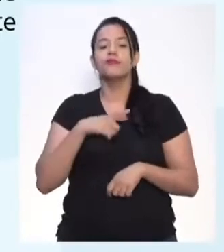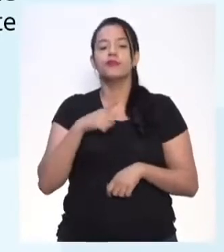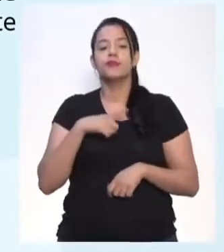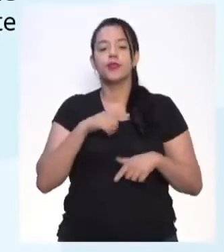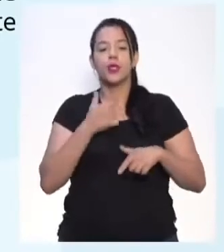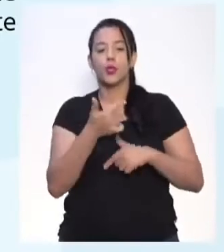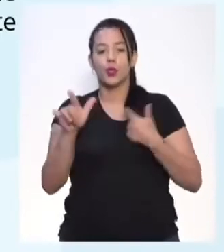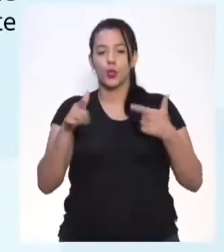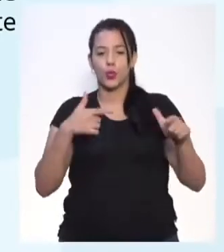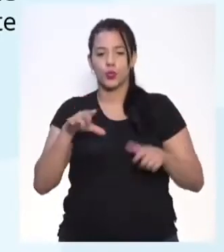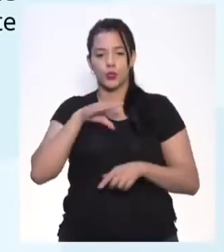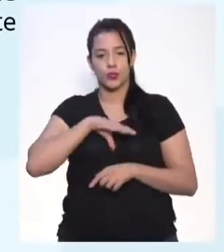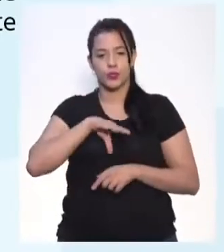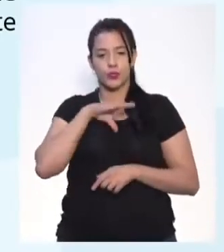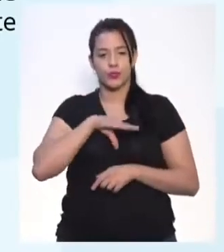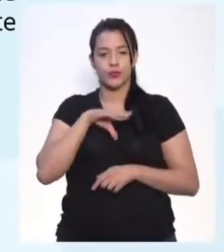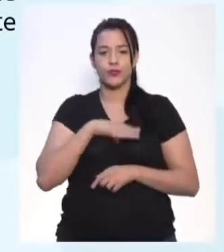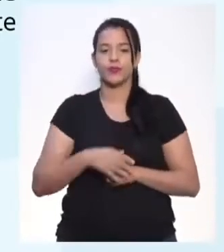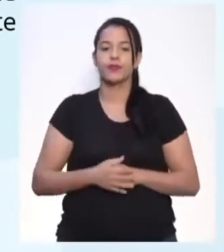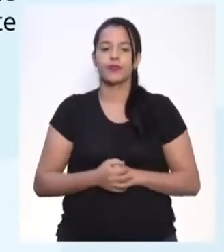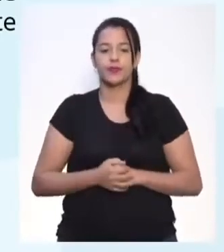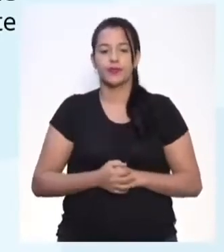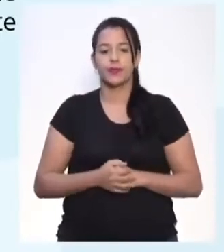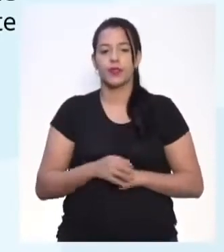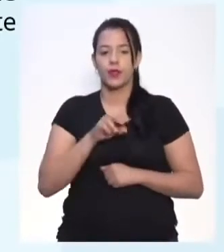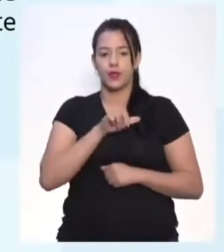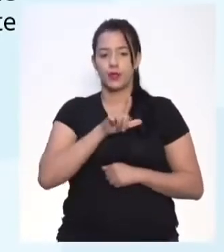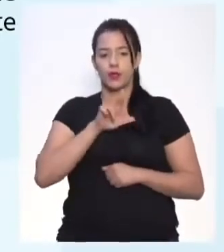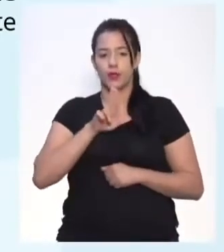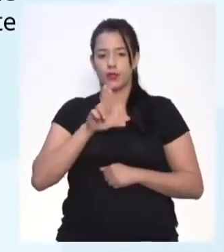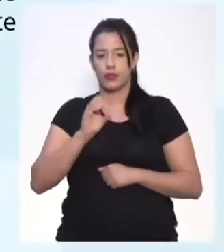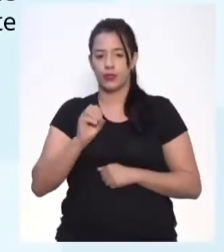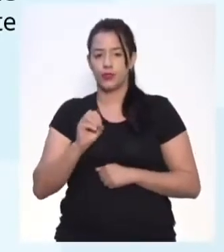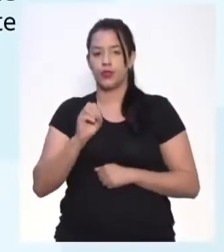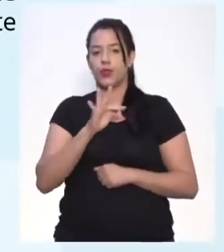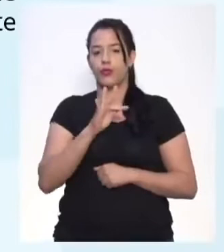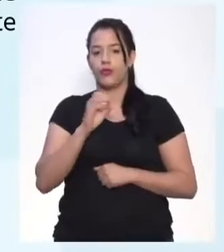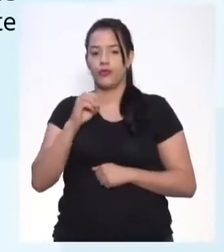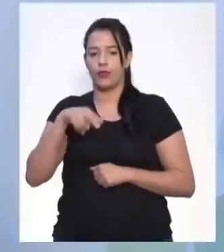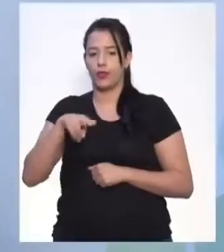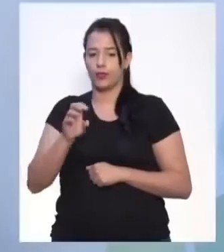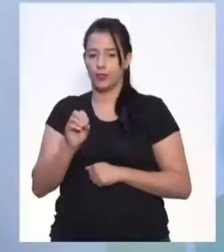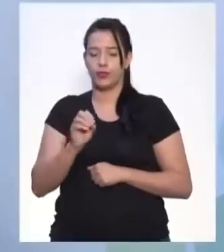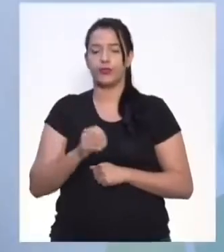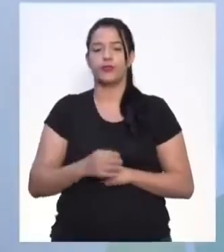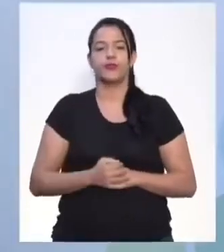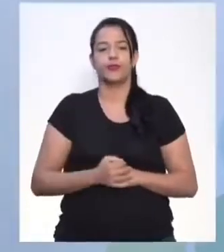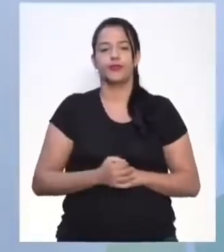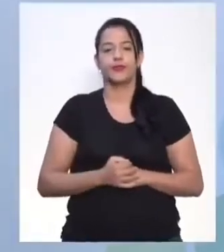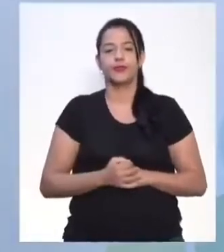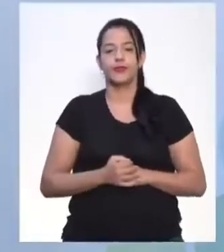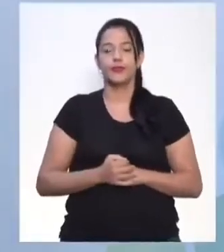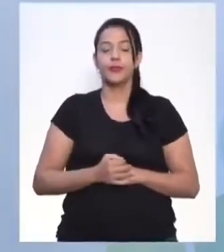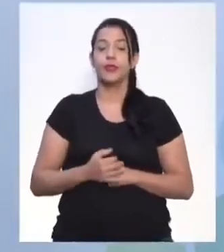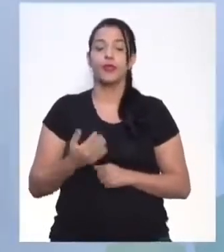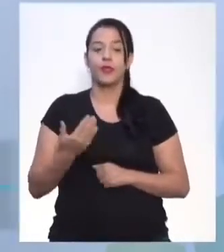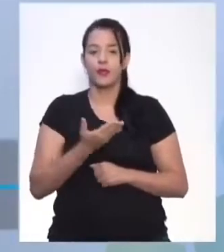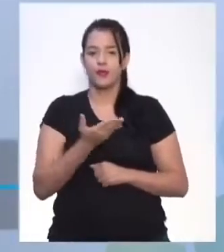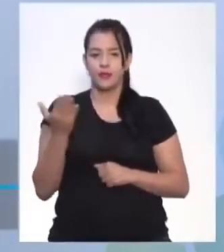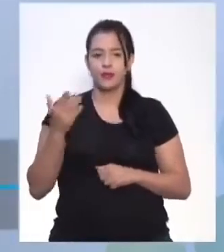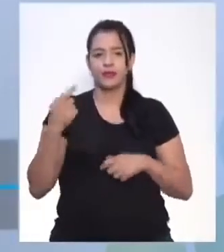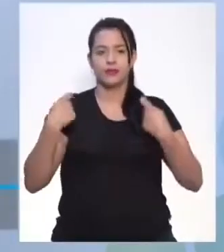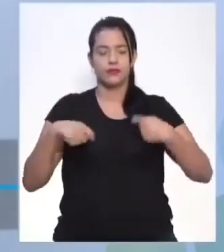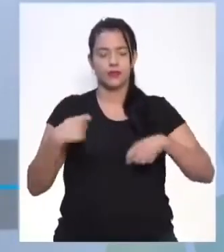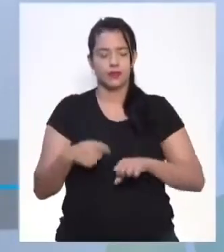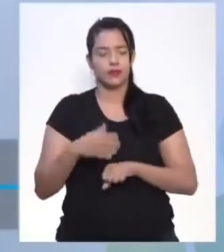de Lusitânia, e fono, som. Isso. Então, só, como sempre, eu falo para vocês, irem criando